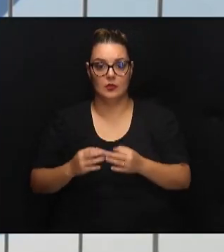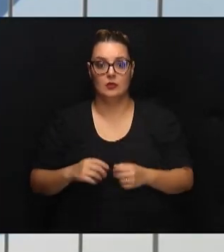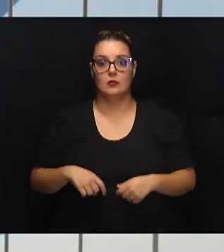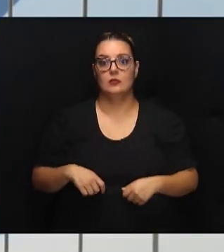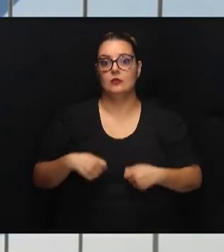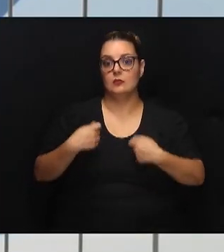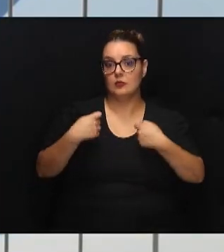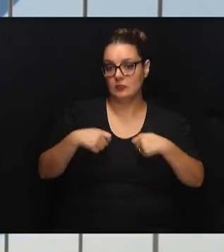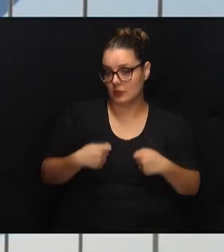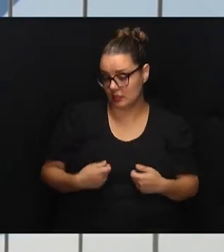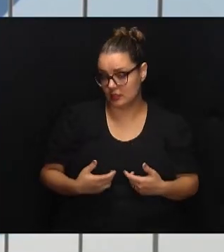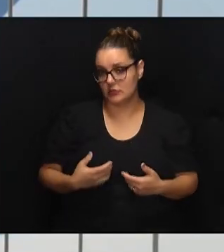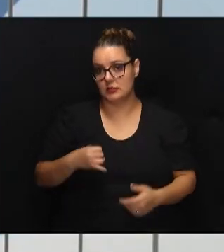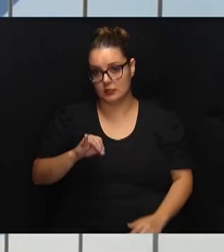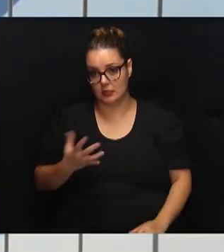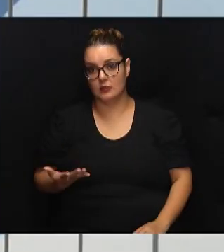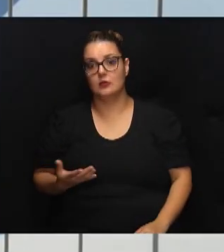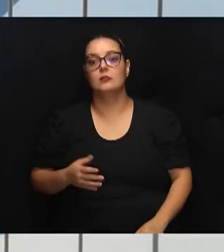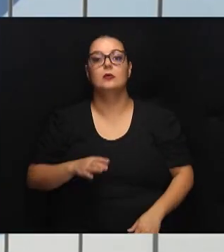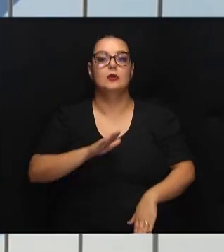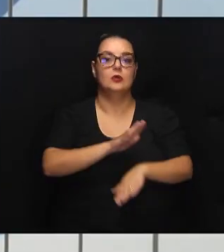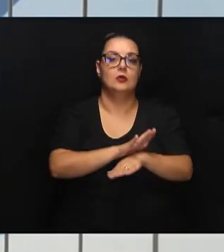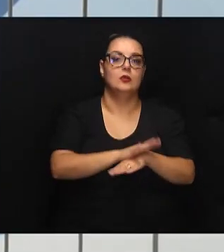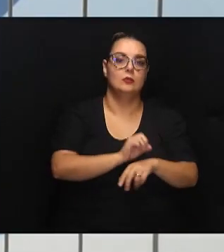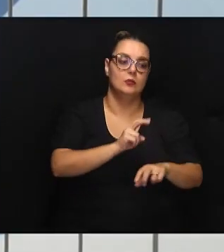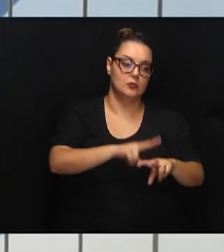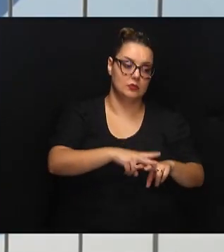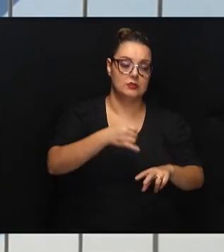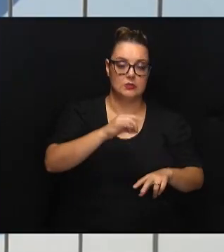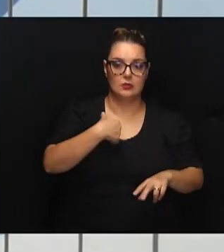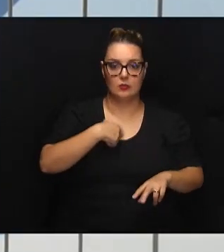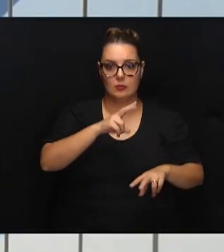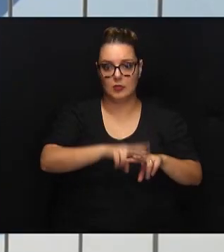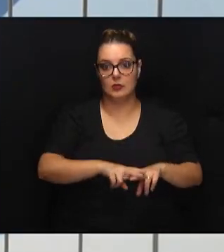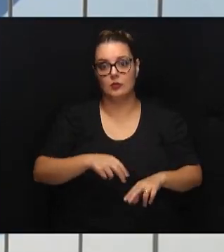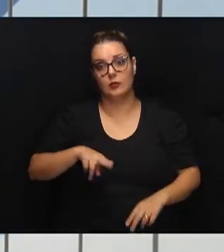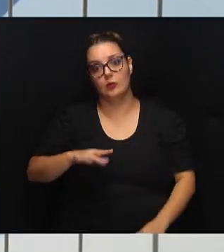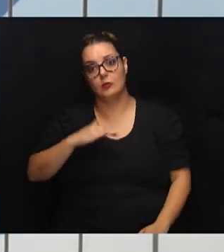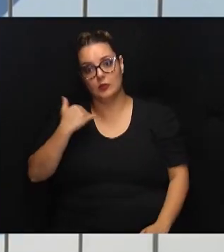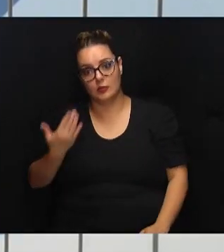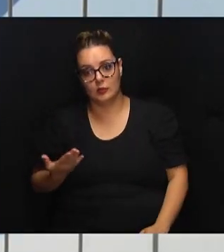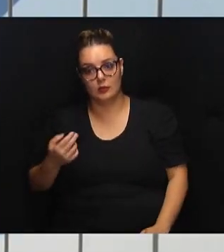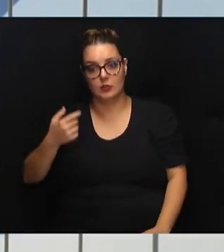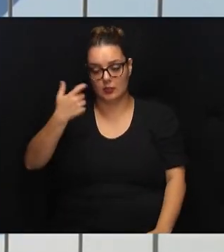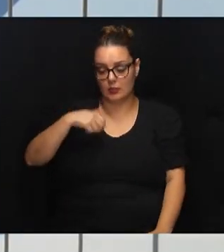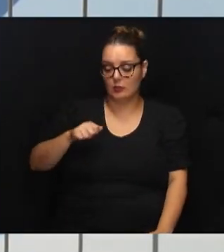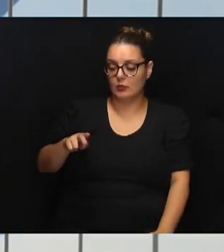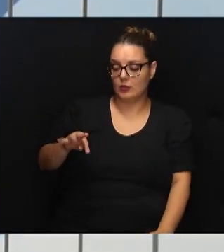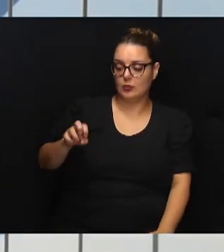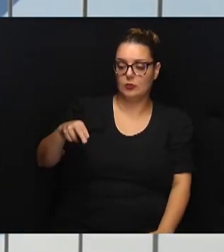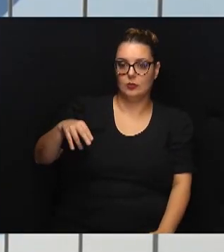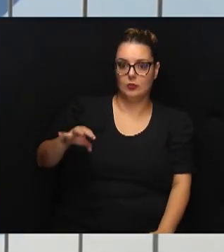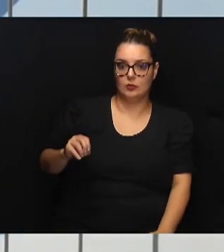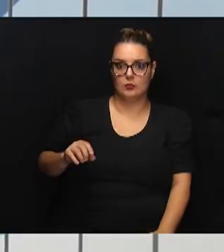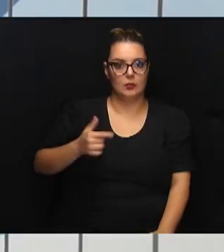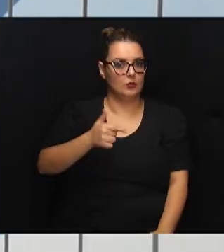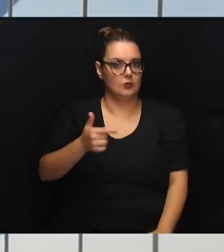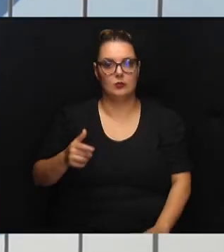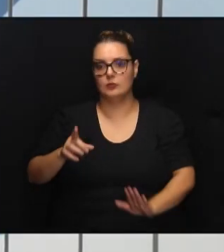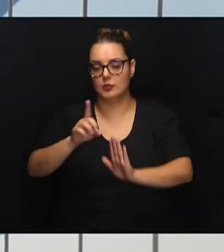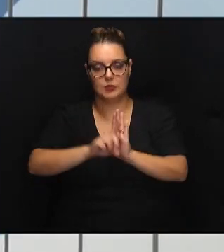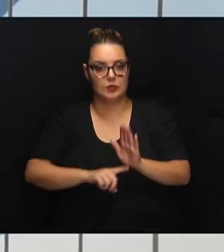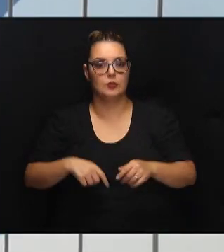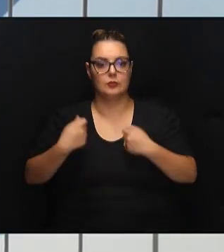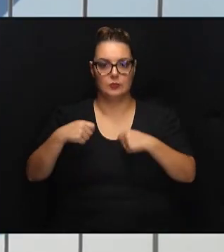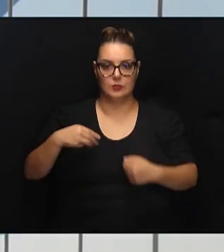auxílio reclusão, ou uma pensão por morte. Agora, se eu sou autônomo, só autônomo, eu não tenho esse direito. Eu preciso